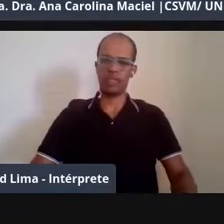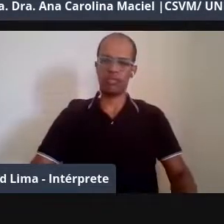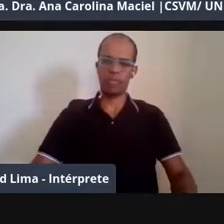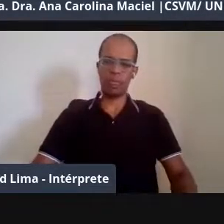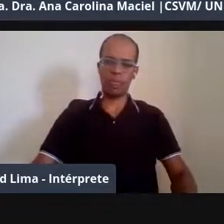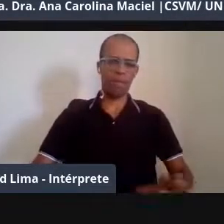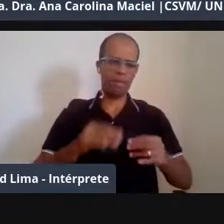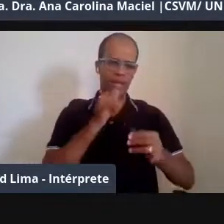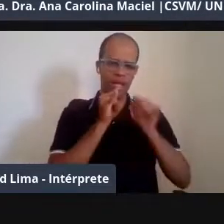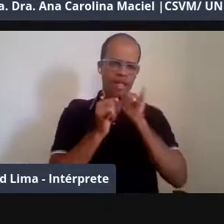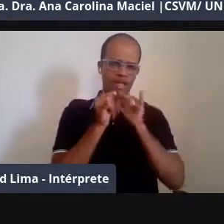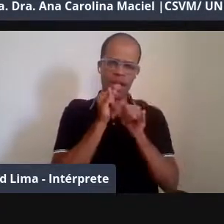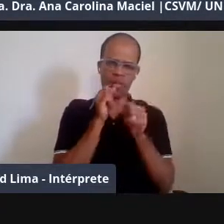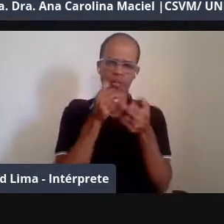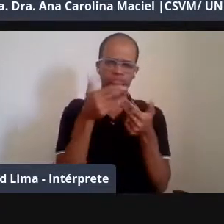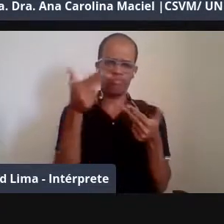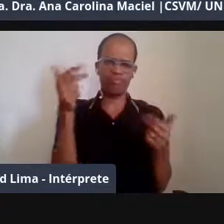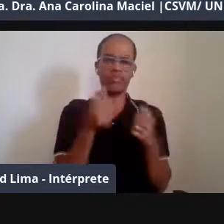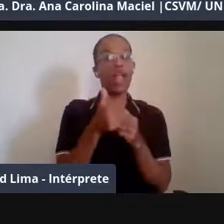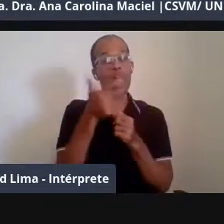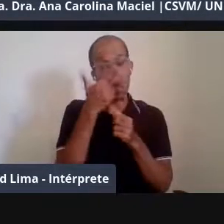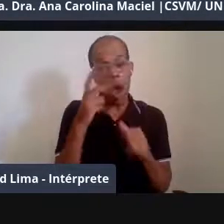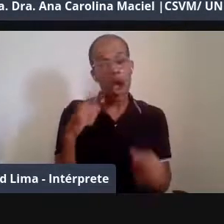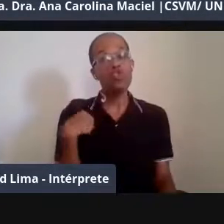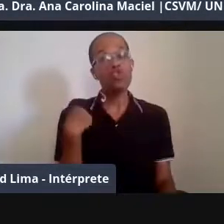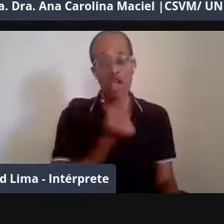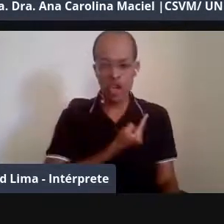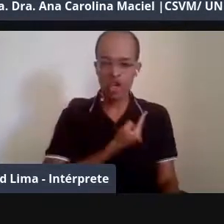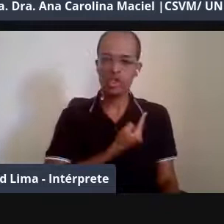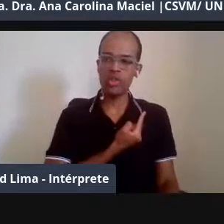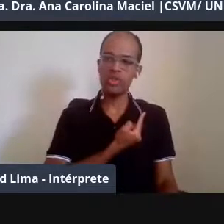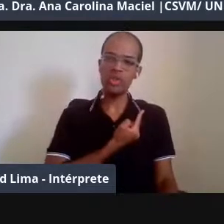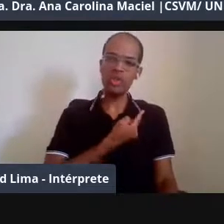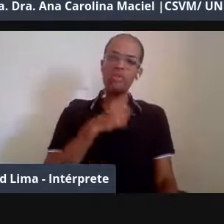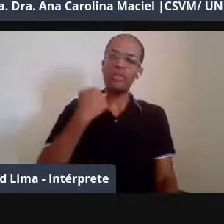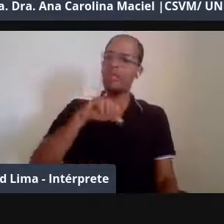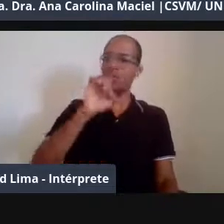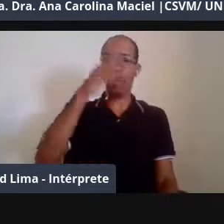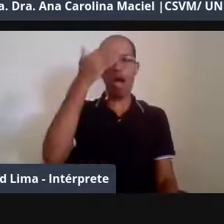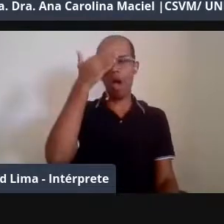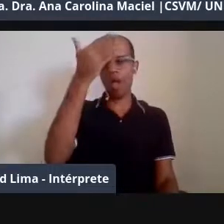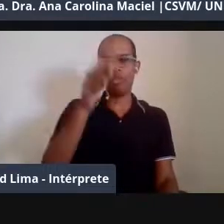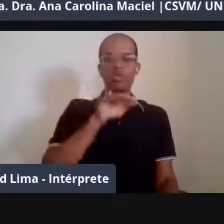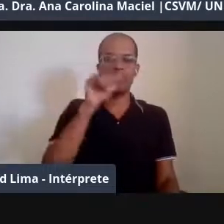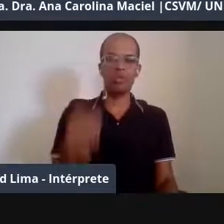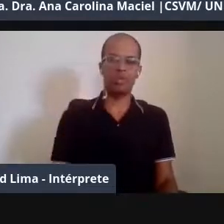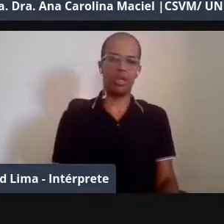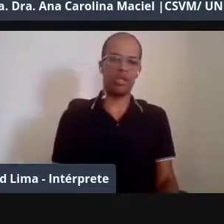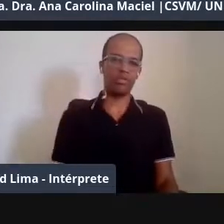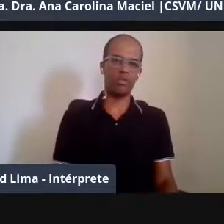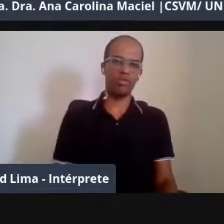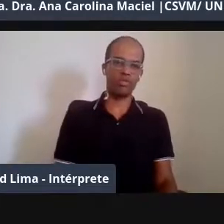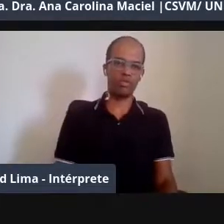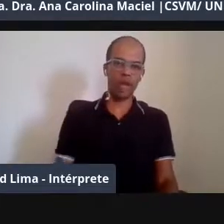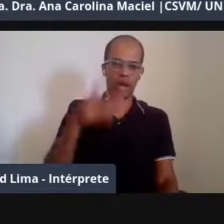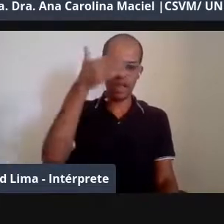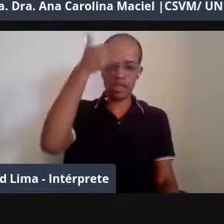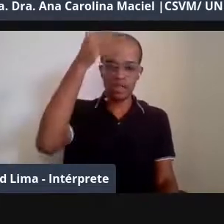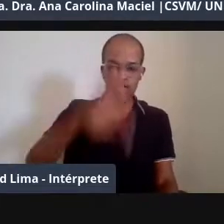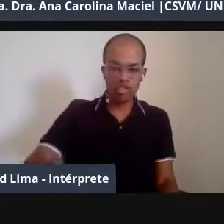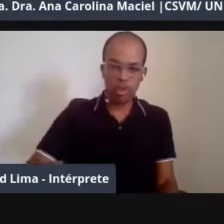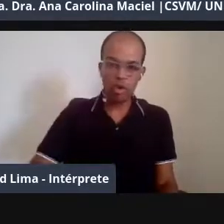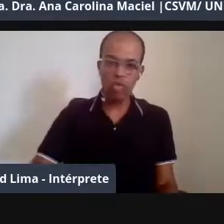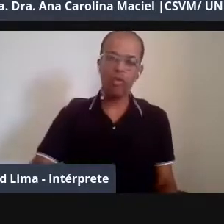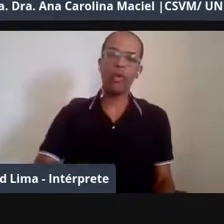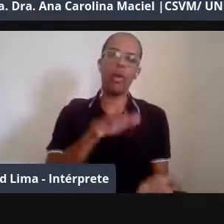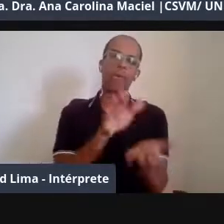exemplos. Então, eu acho que a gente tem que agradecer essa oportunidade, agradeço mais uma vez, e